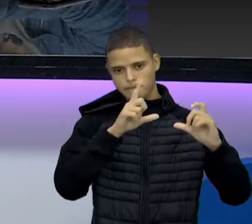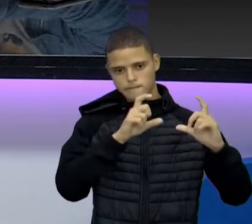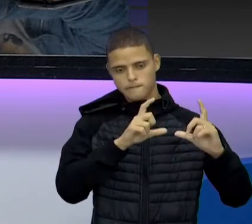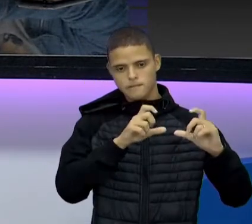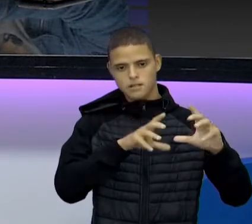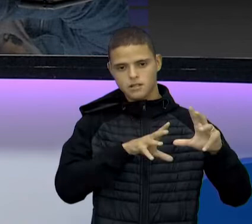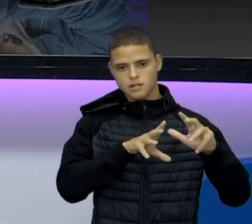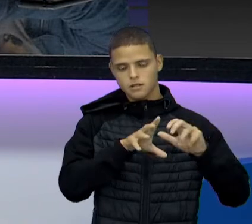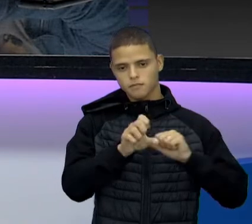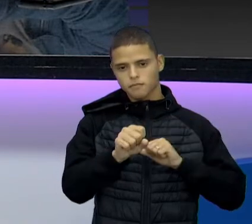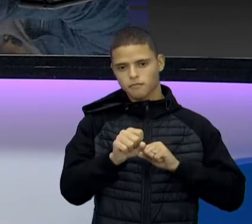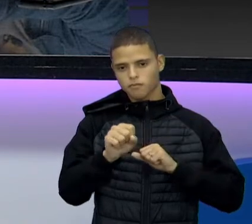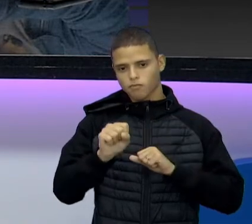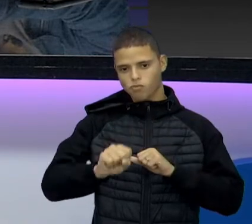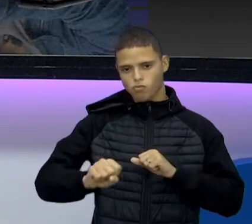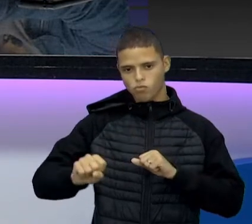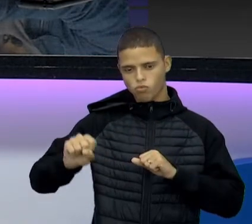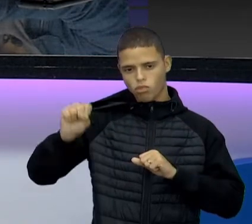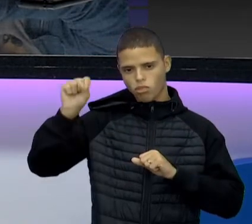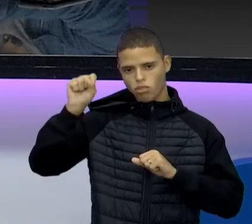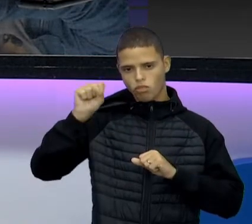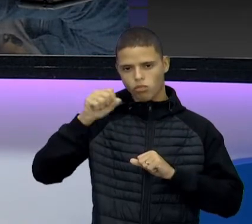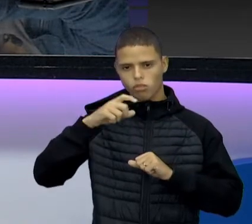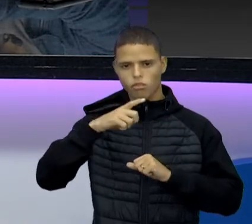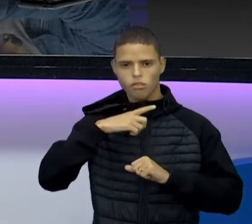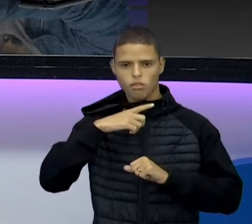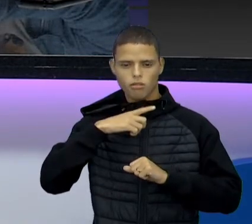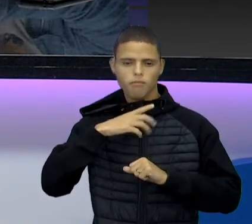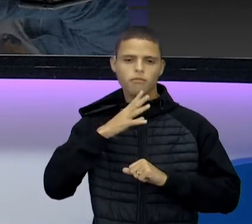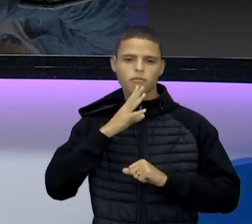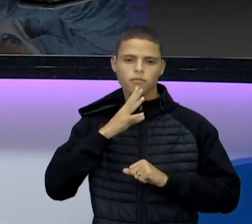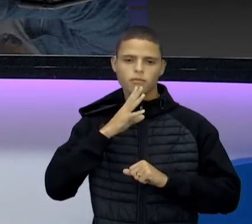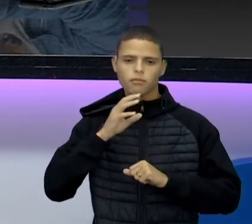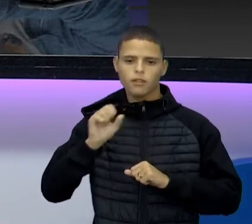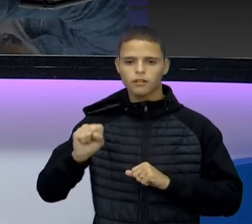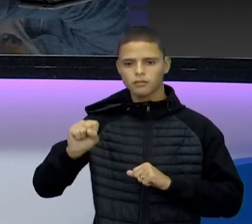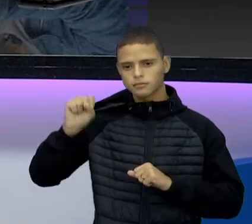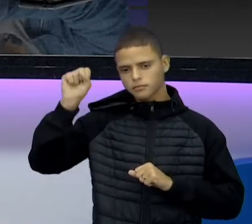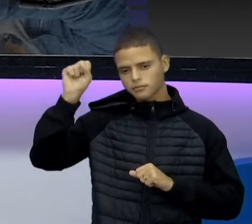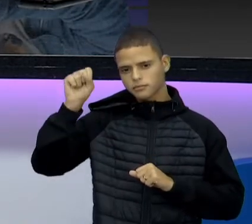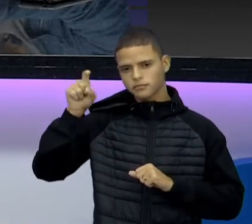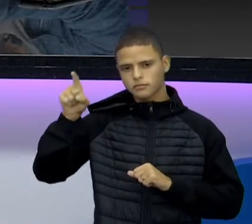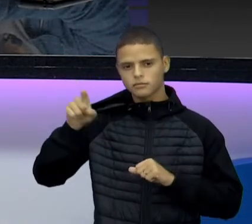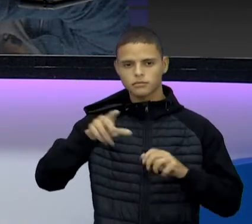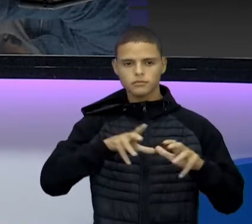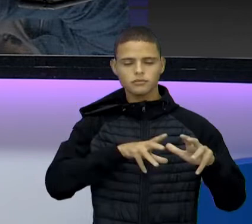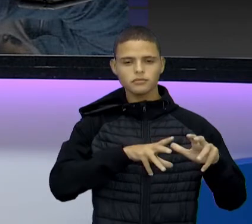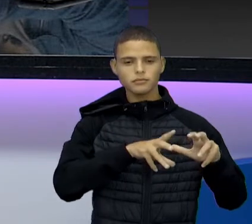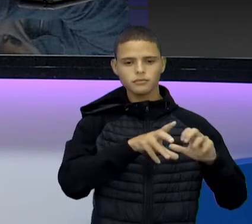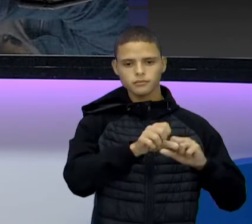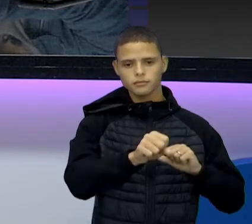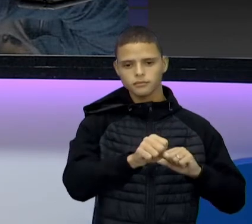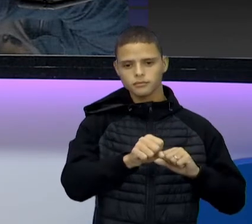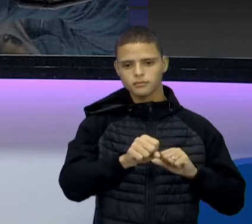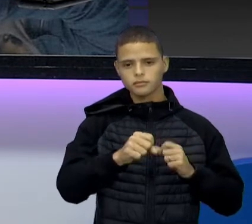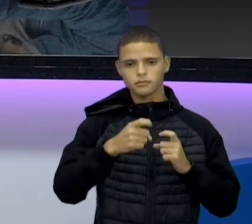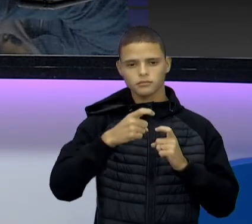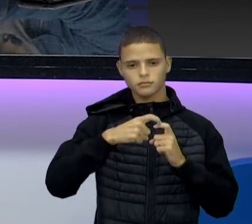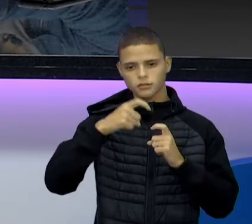menina do Sul que eu conheci. Tudo bem que é Sul, mas no Sul não tem só brancos. Sim. E ela estava se formando em